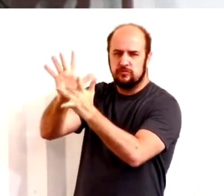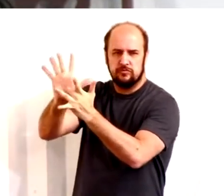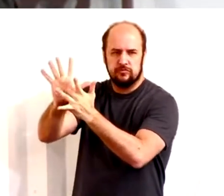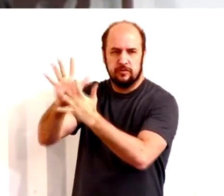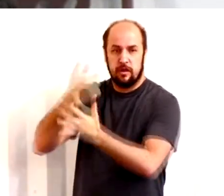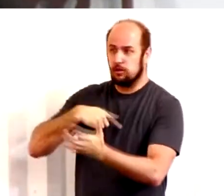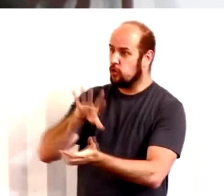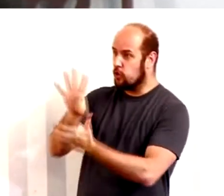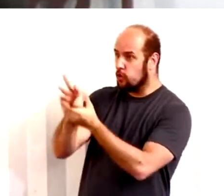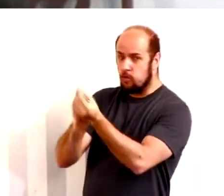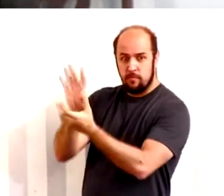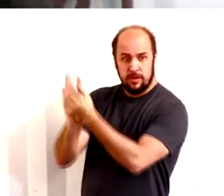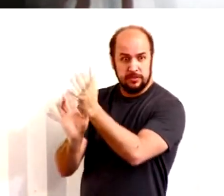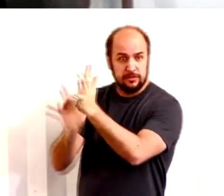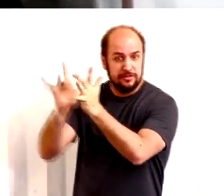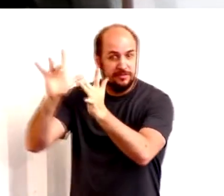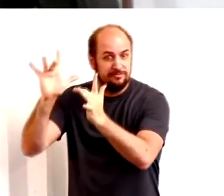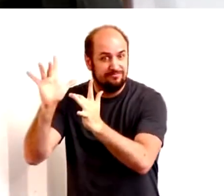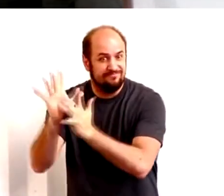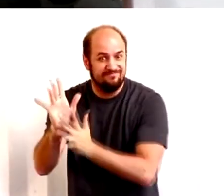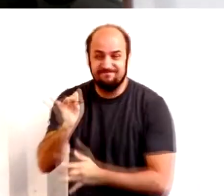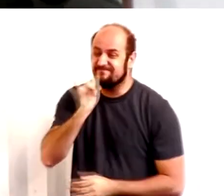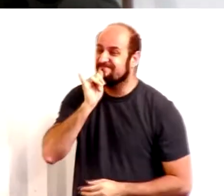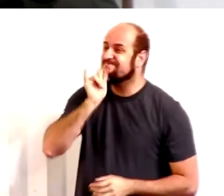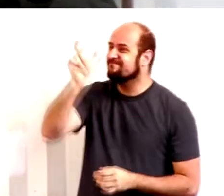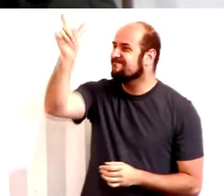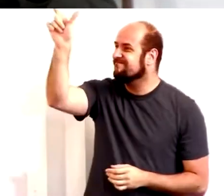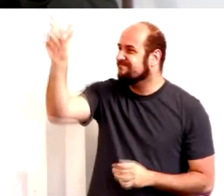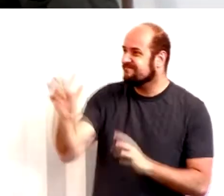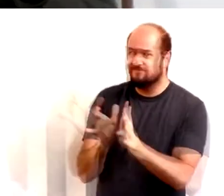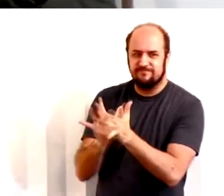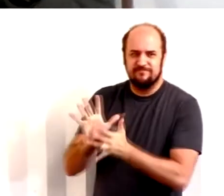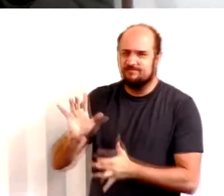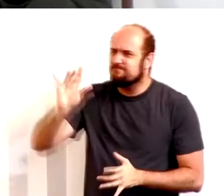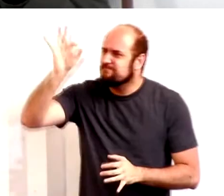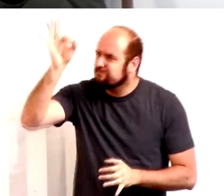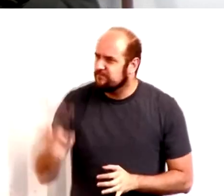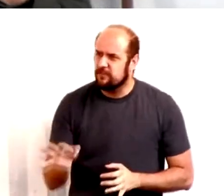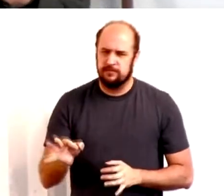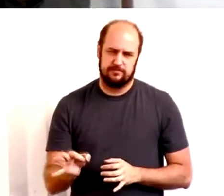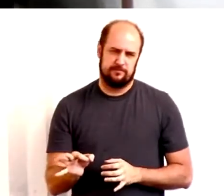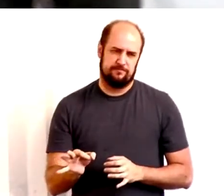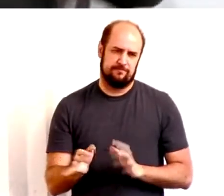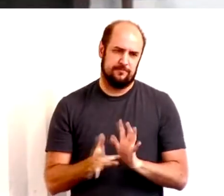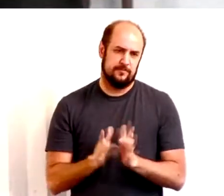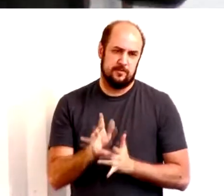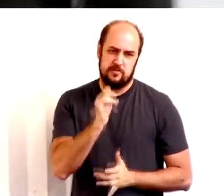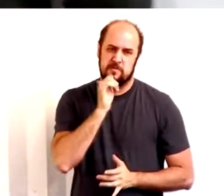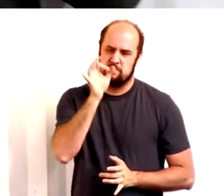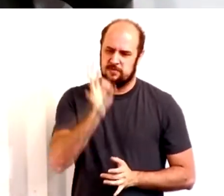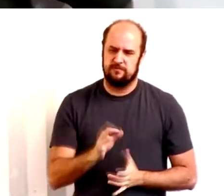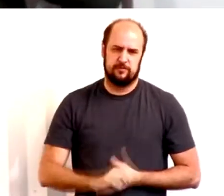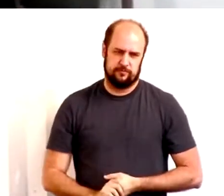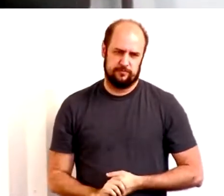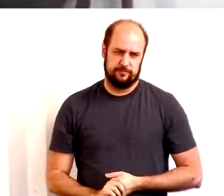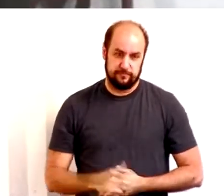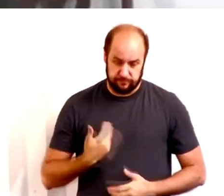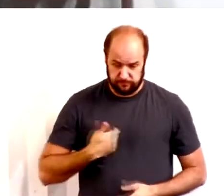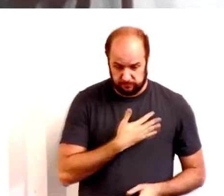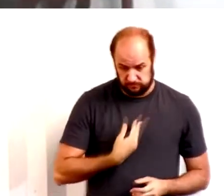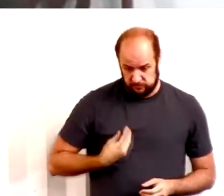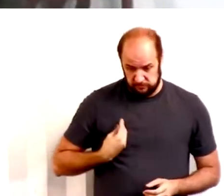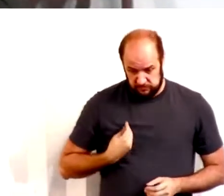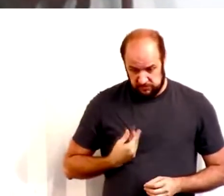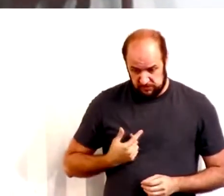que imita, acima de tudo, o modelo de perfeição, que é o Senhor Jesus. Se nós